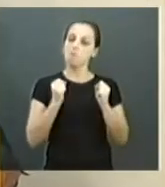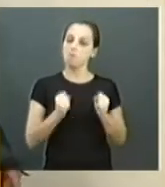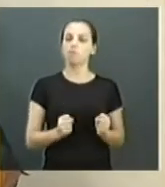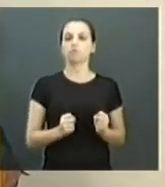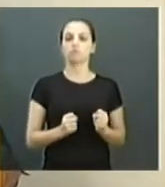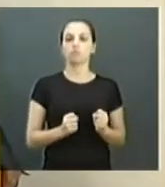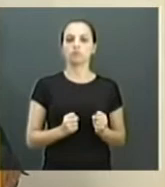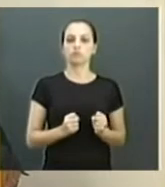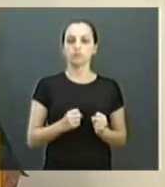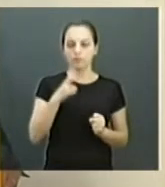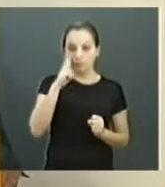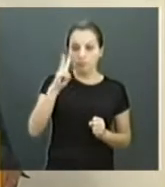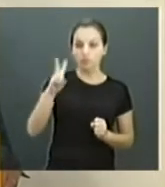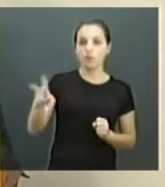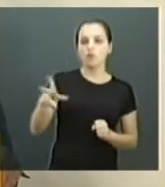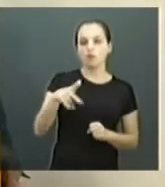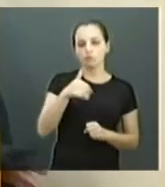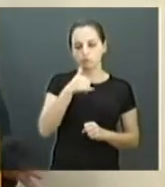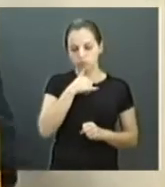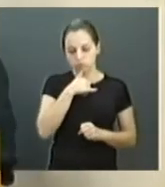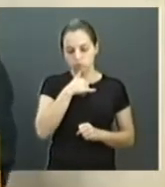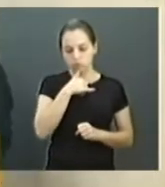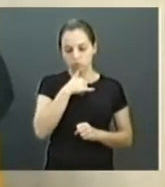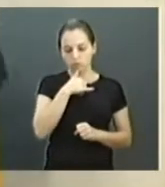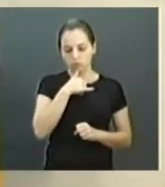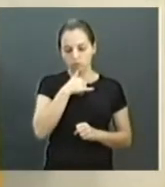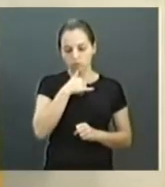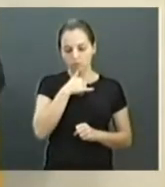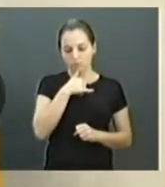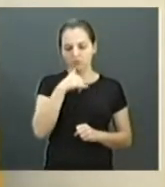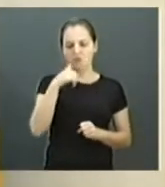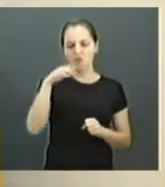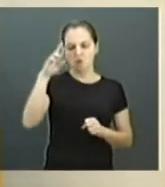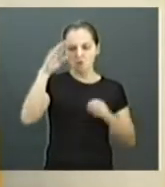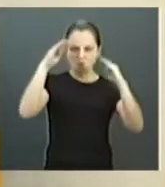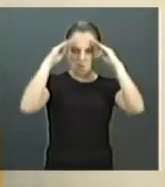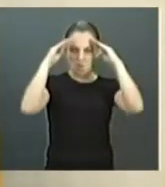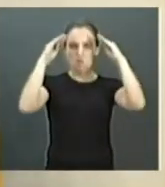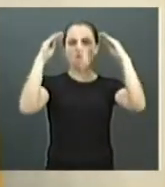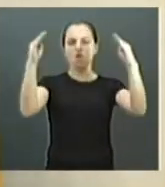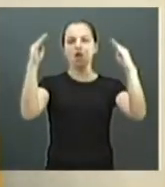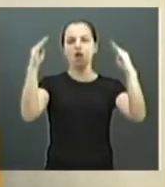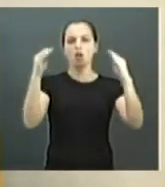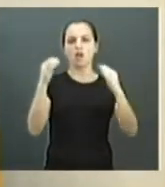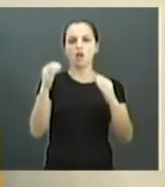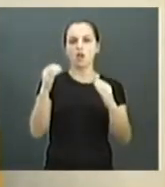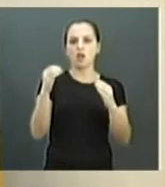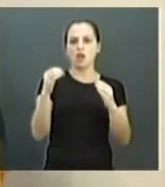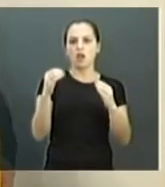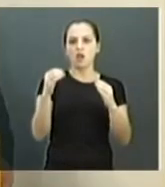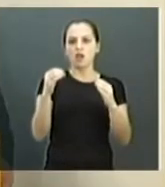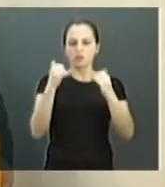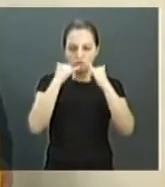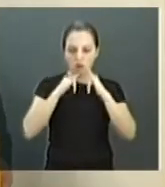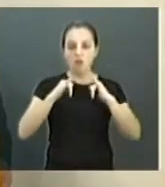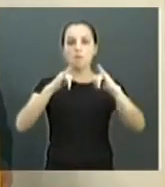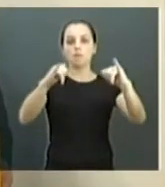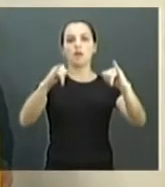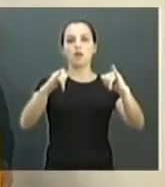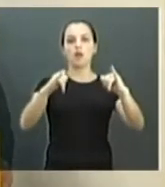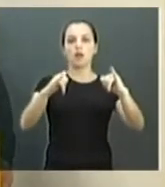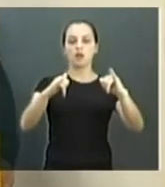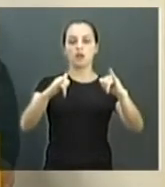E aí eu vejo, é triste. E aí, com todo respeito à nossa assessoria de imprensa, mais triste